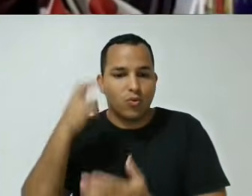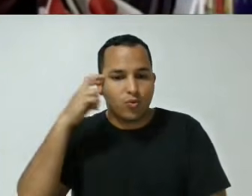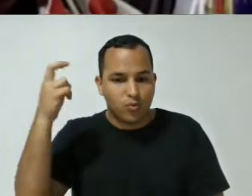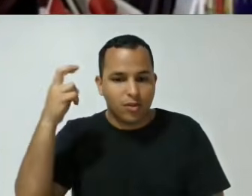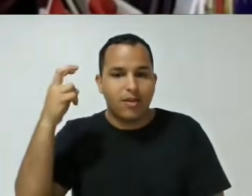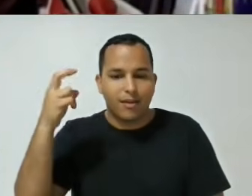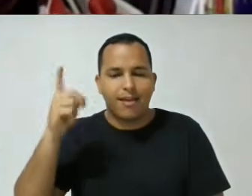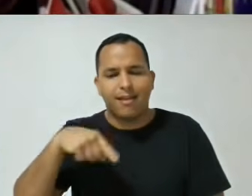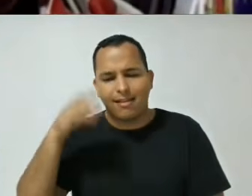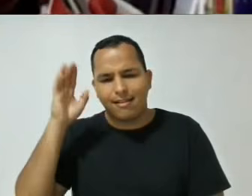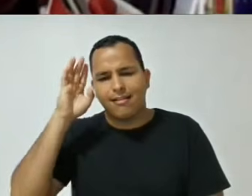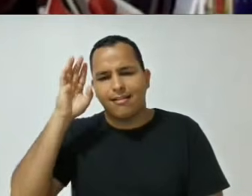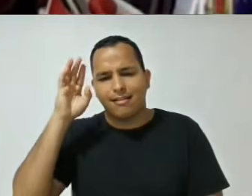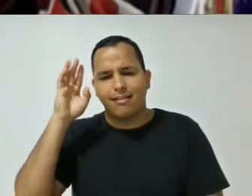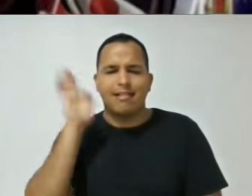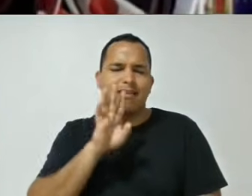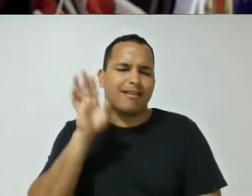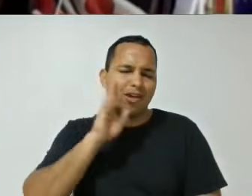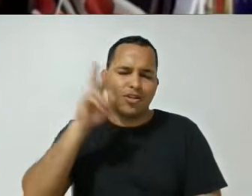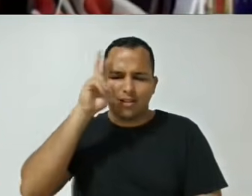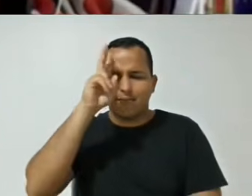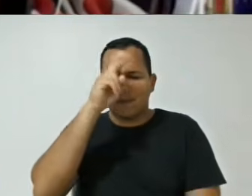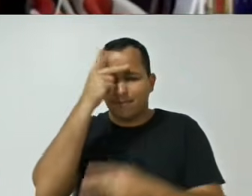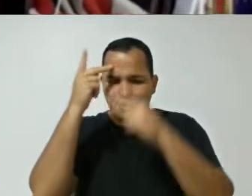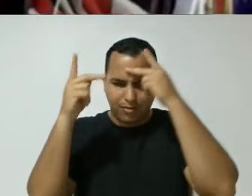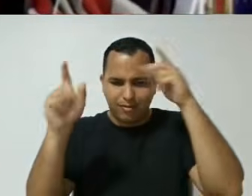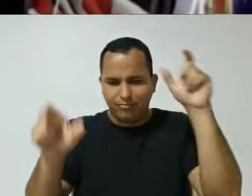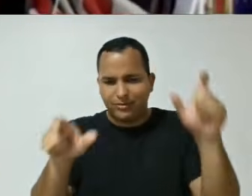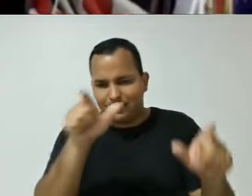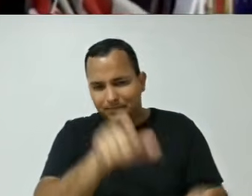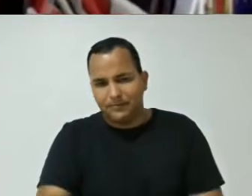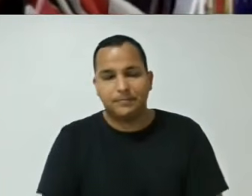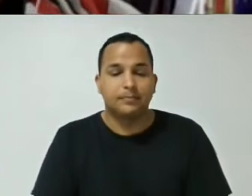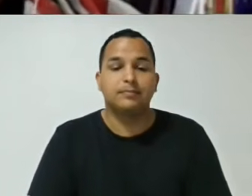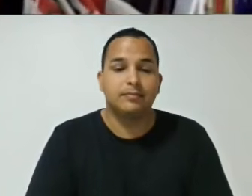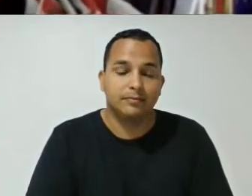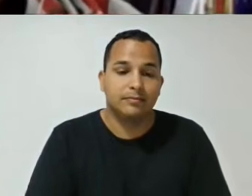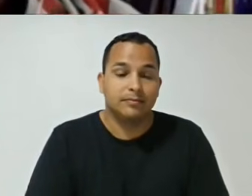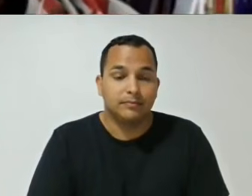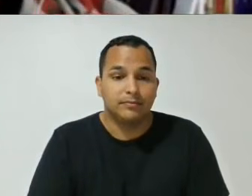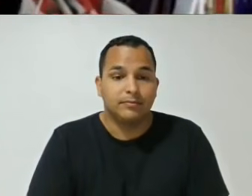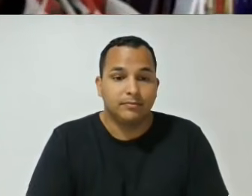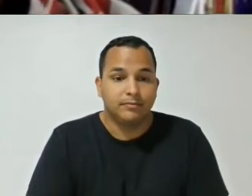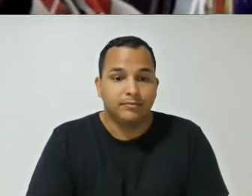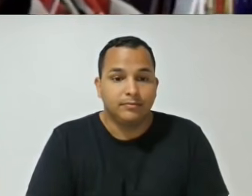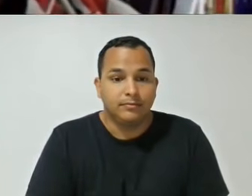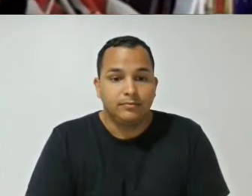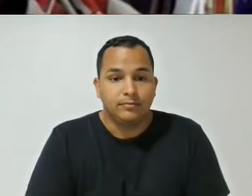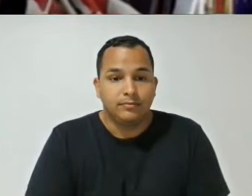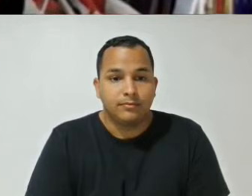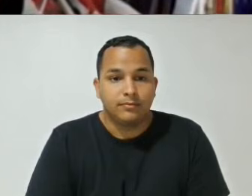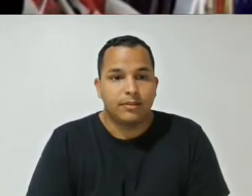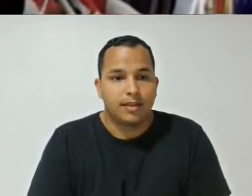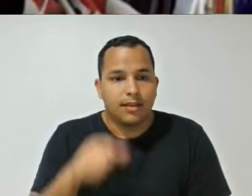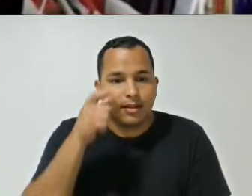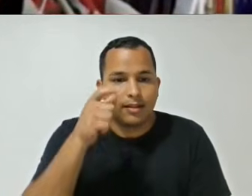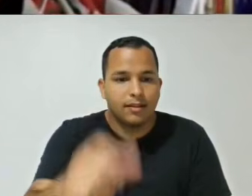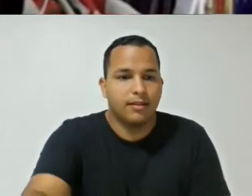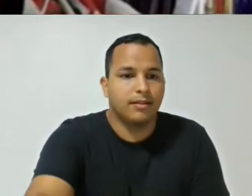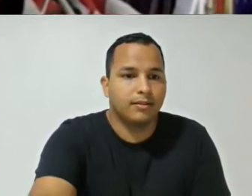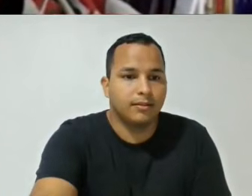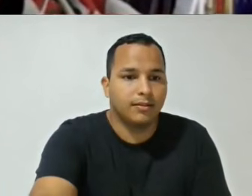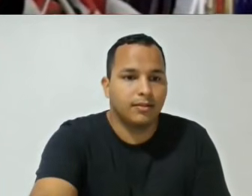essas pessoas, muito massa. E é interessante notar que ele sempre, por exemplo, a